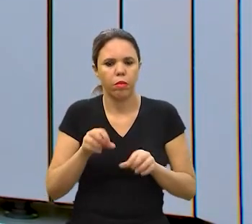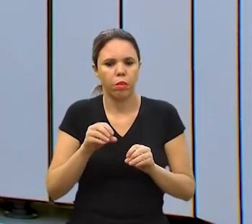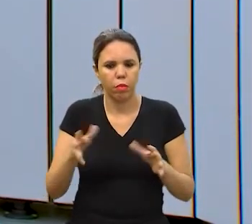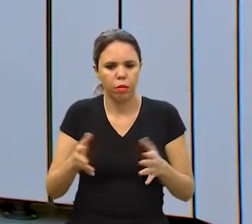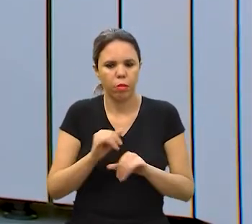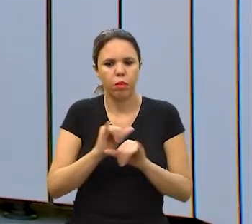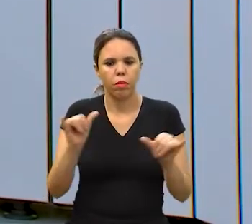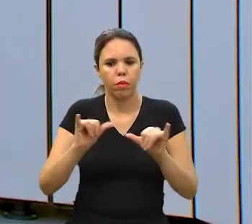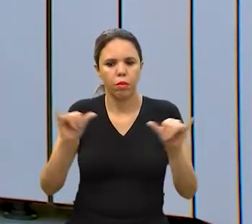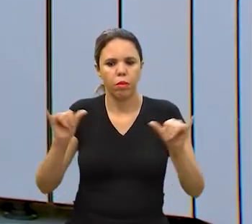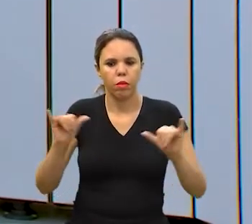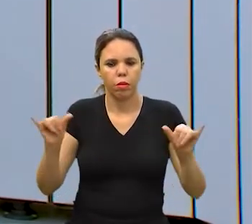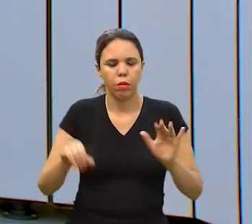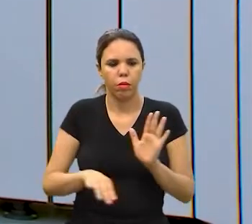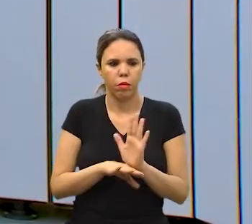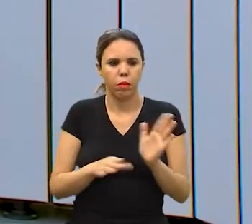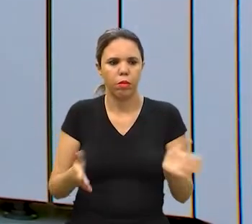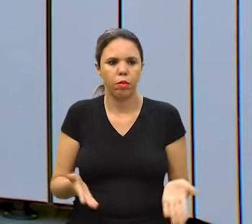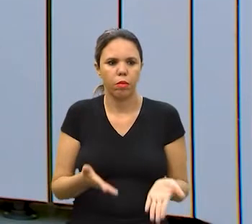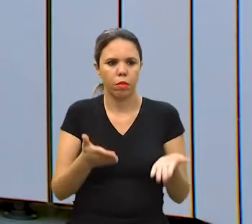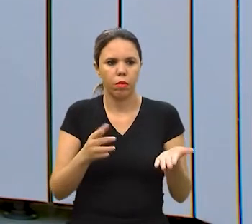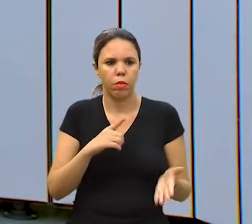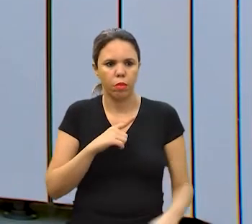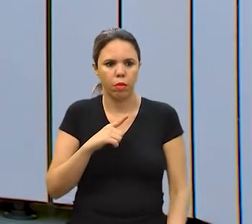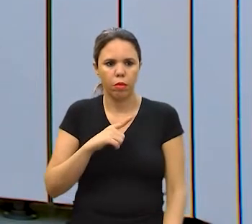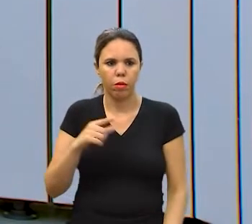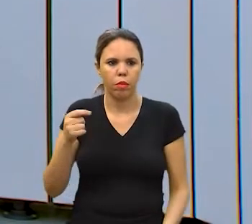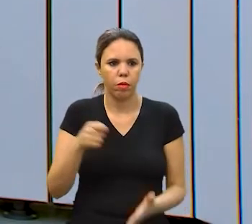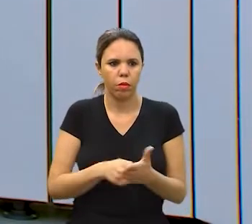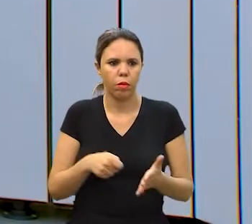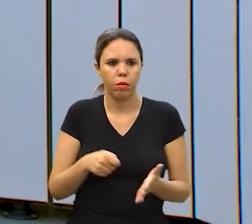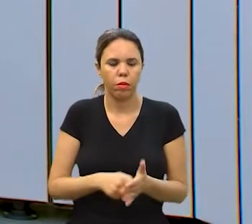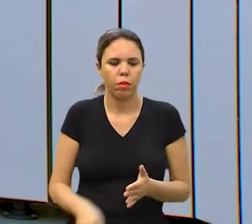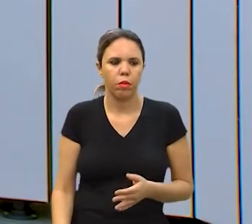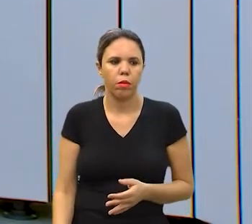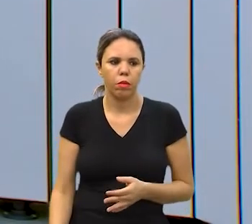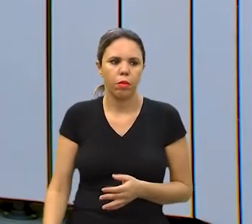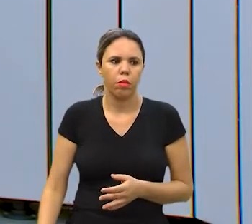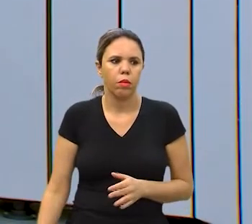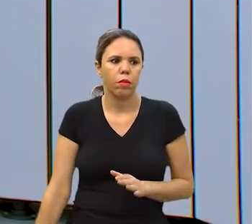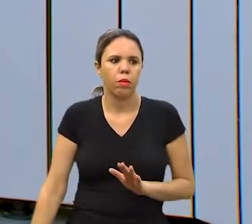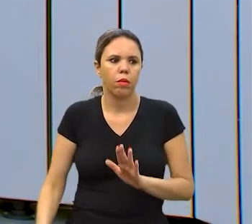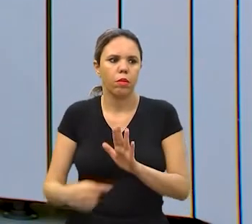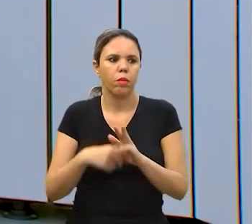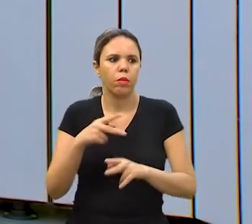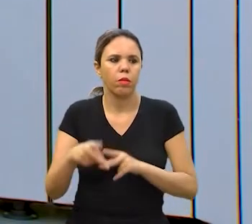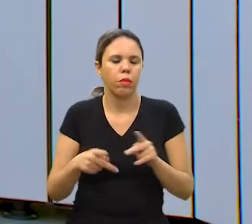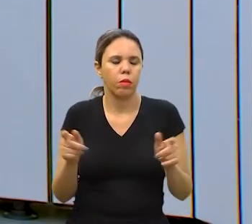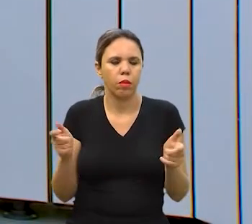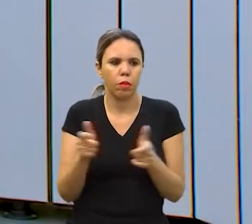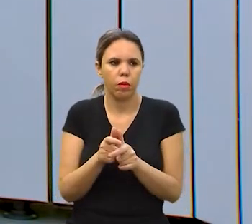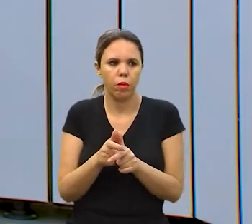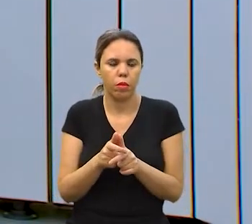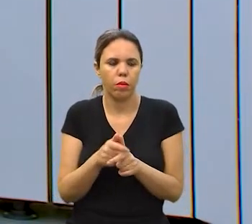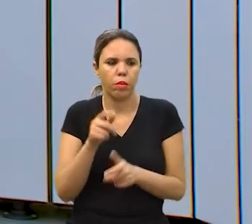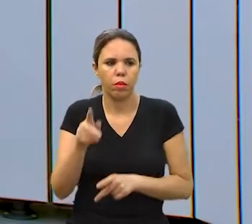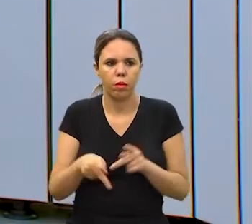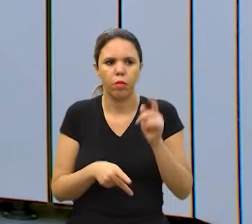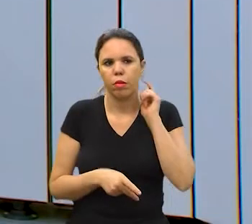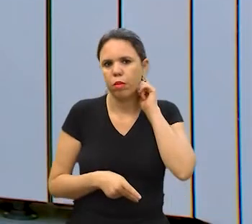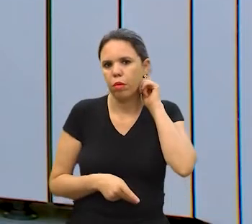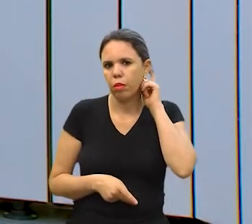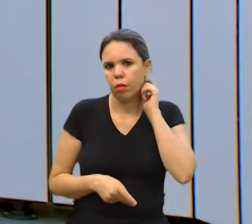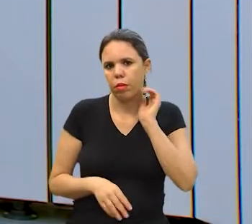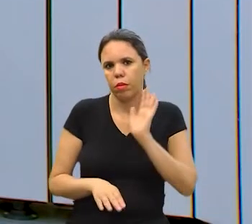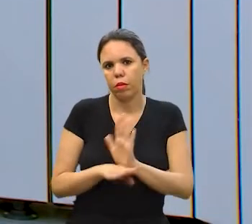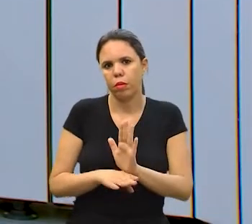fazer para poder divulgar o que der para ajudar e temos que lutar bastante para poder mostrar para o povo, para diminuir isso aí. A população